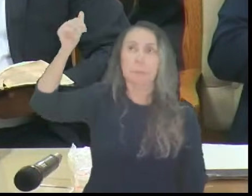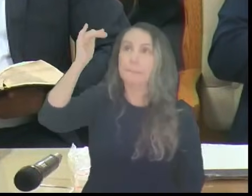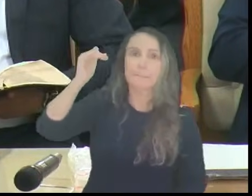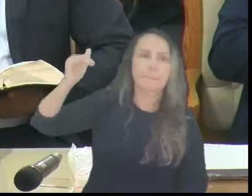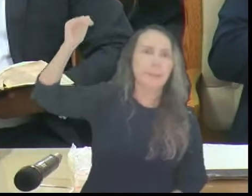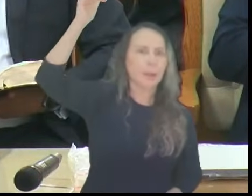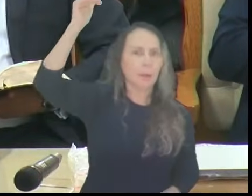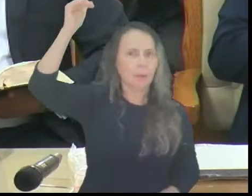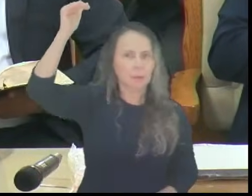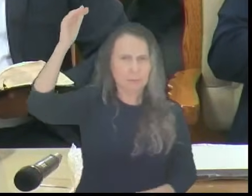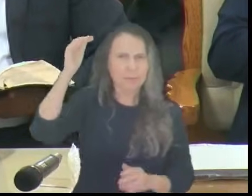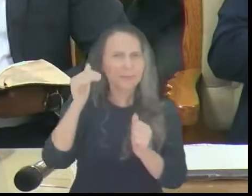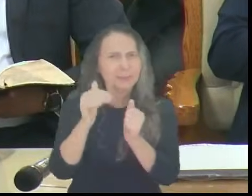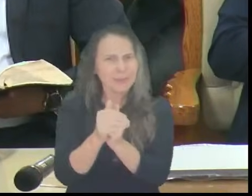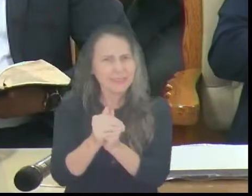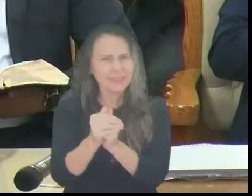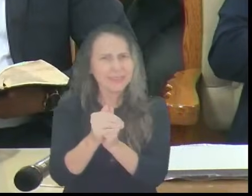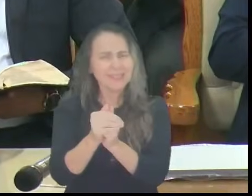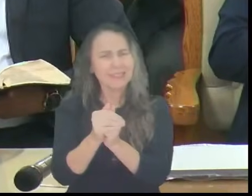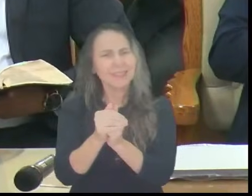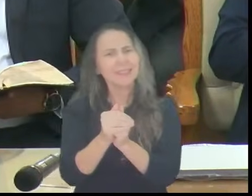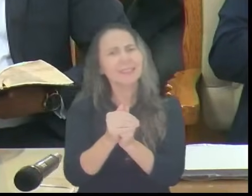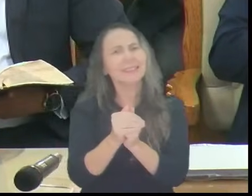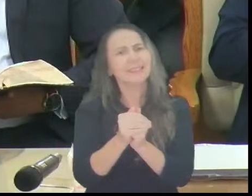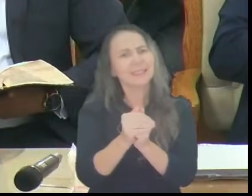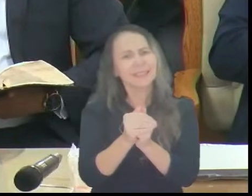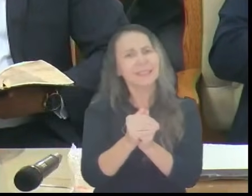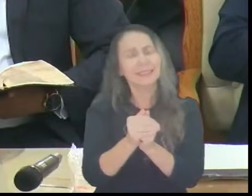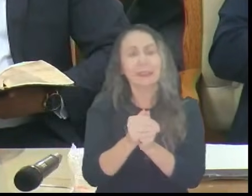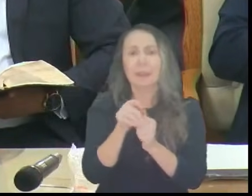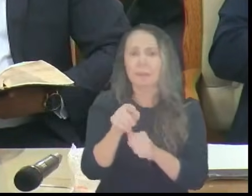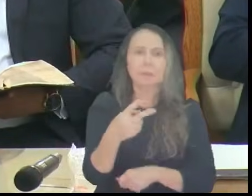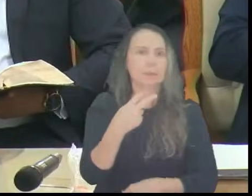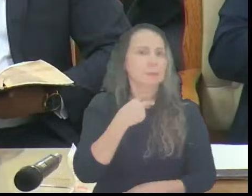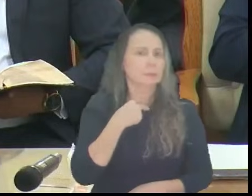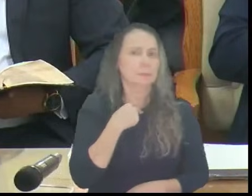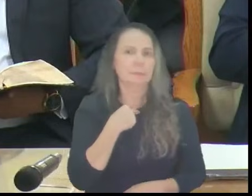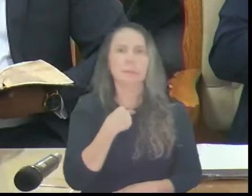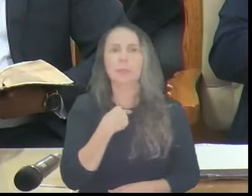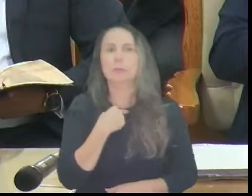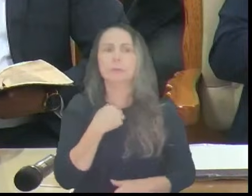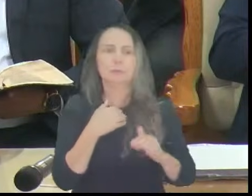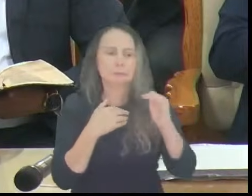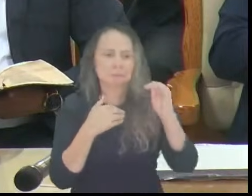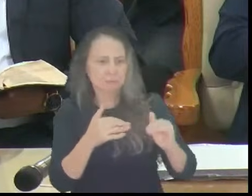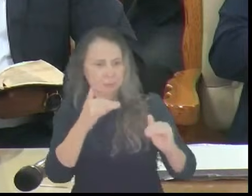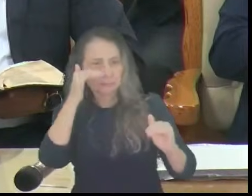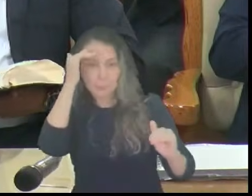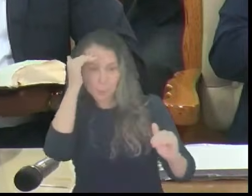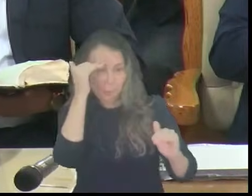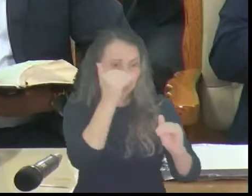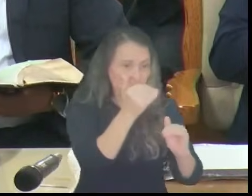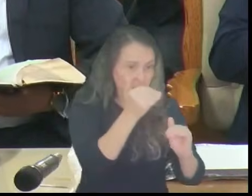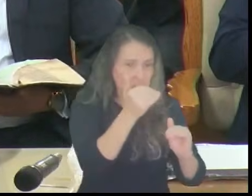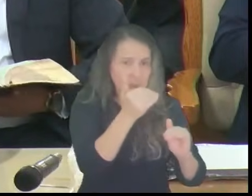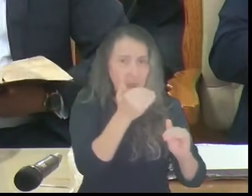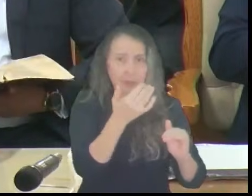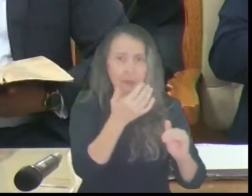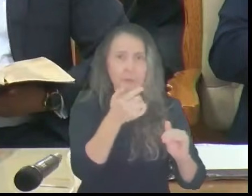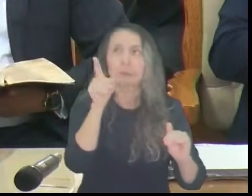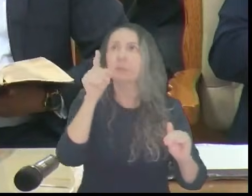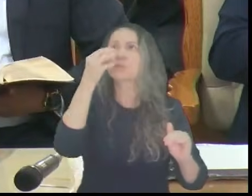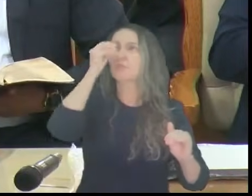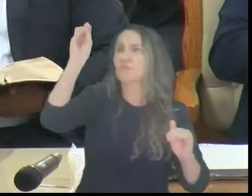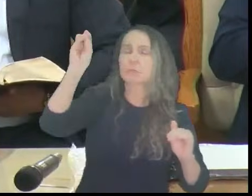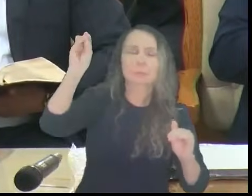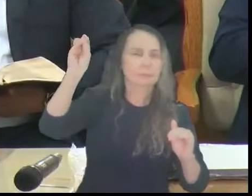Você diz amém em nome de Jesus? Você não pode obedecer à autoridade menor se ela colidir. Por exemplo, vai ficar